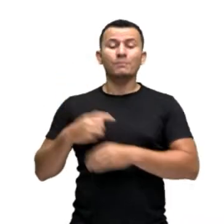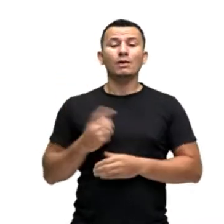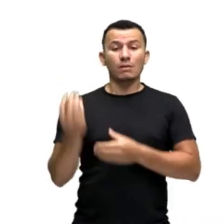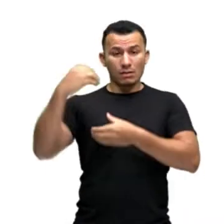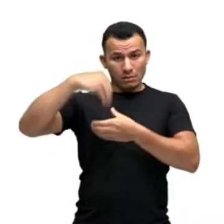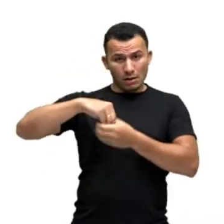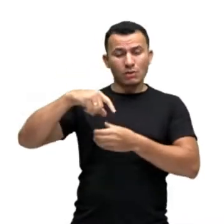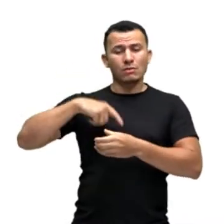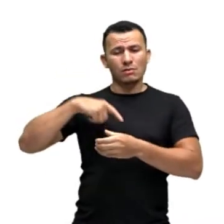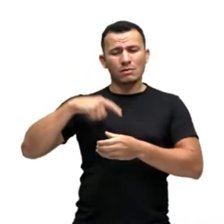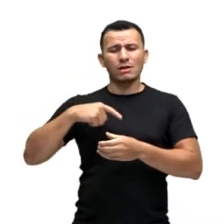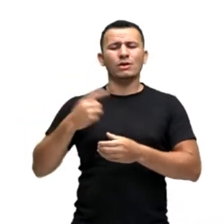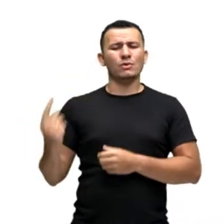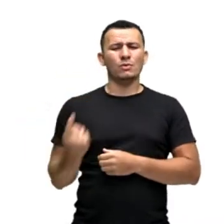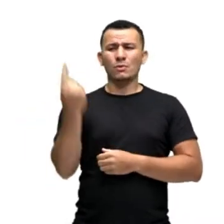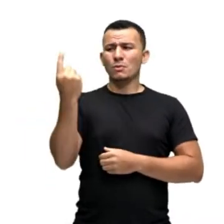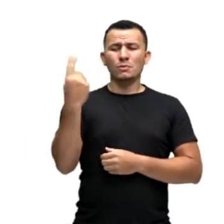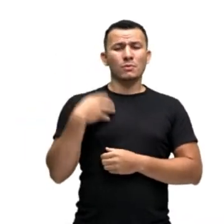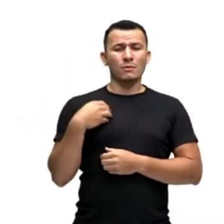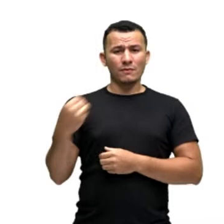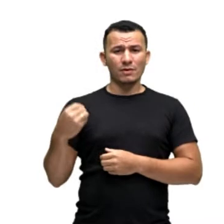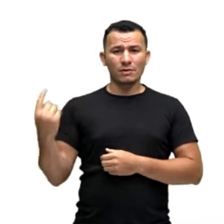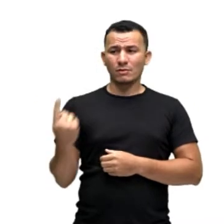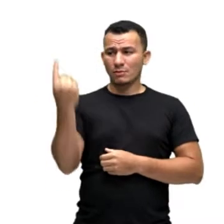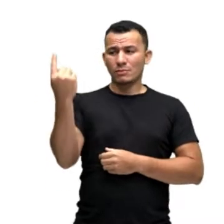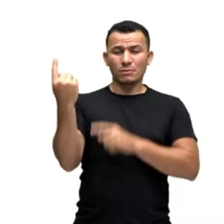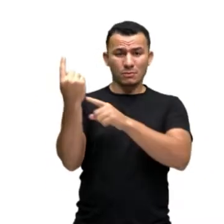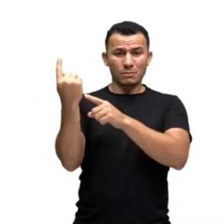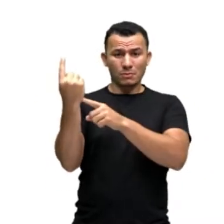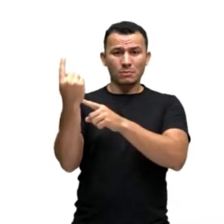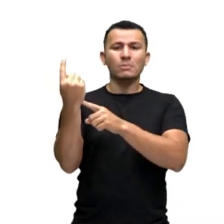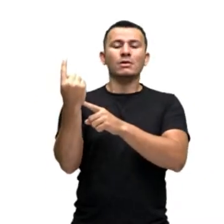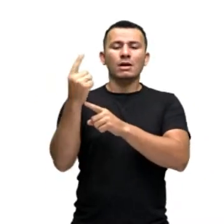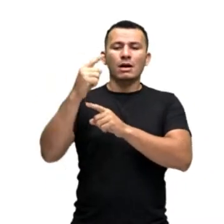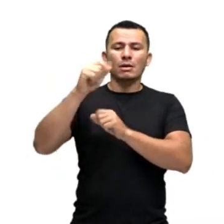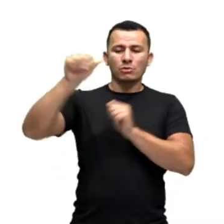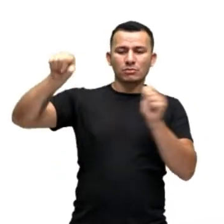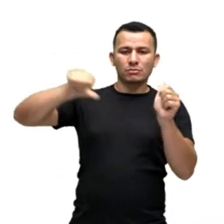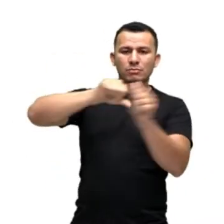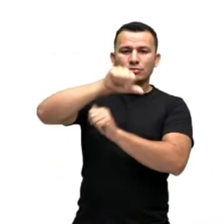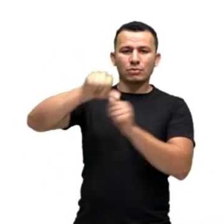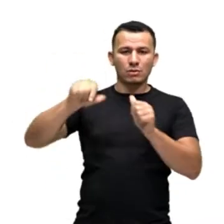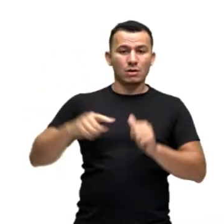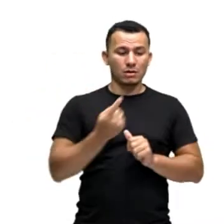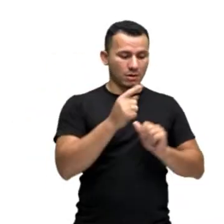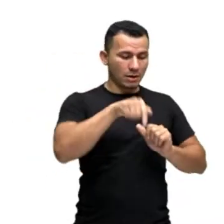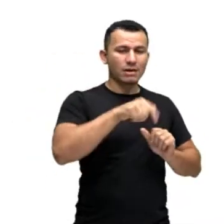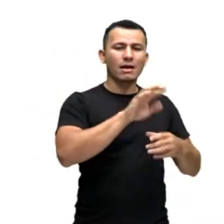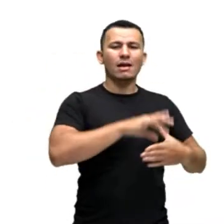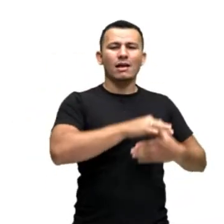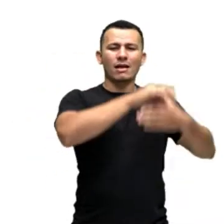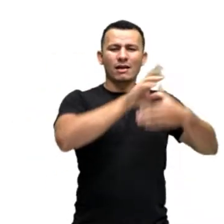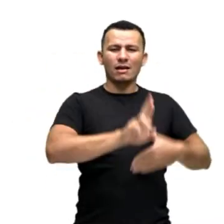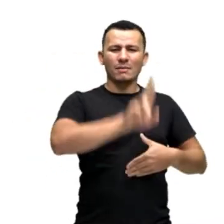cristianismo é o seu único filho e fez-se homem para redimir a humanidade ok